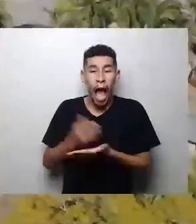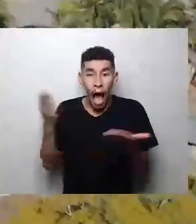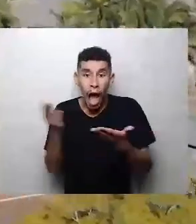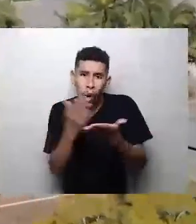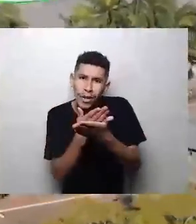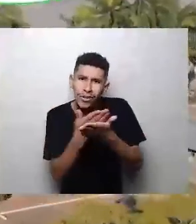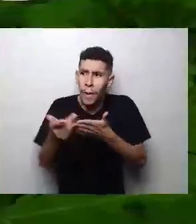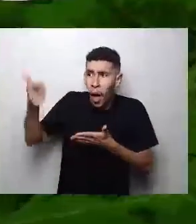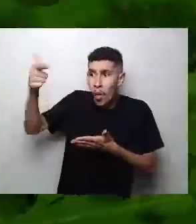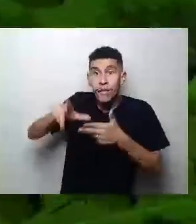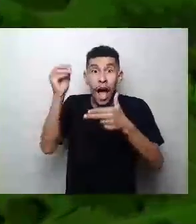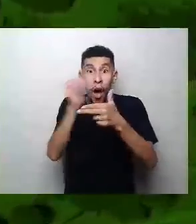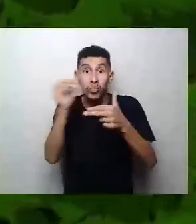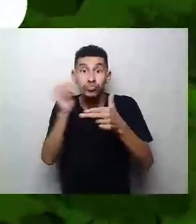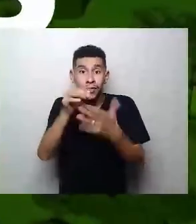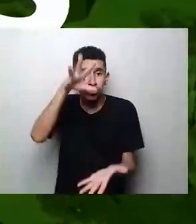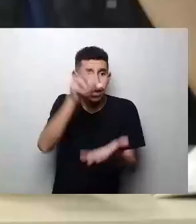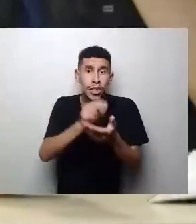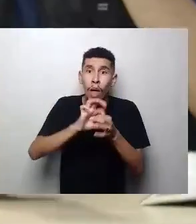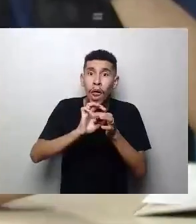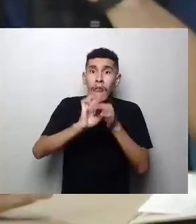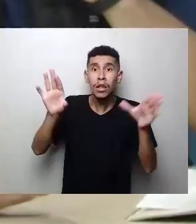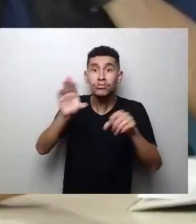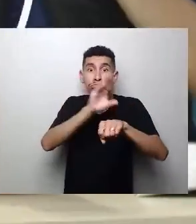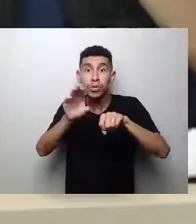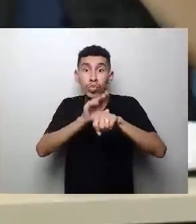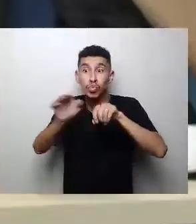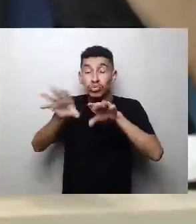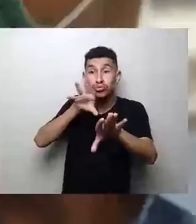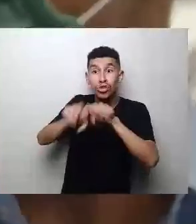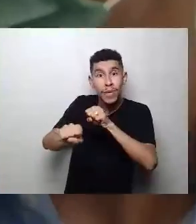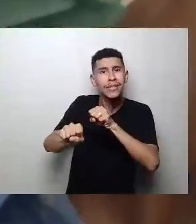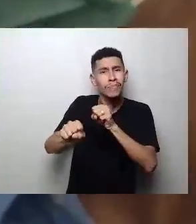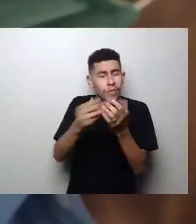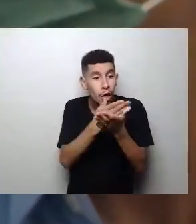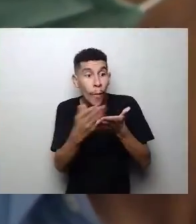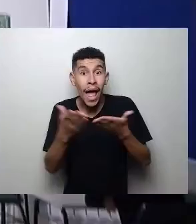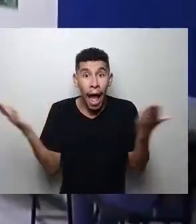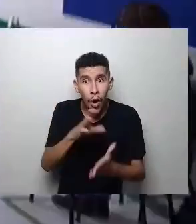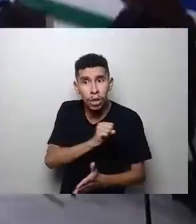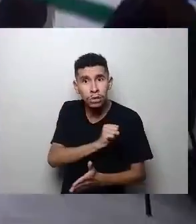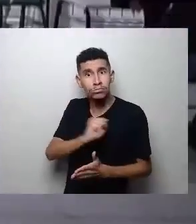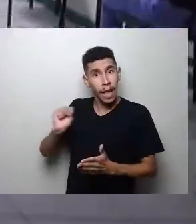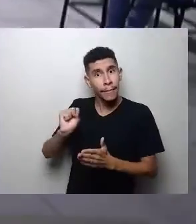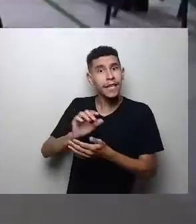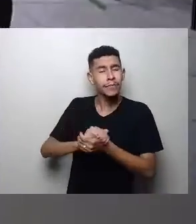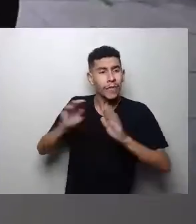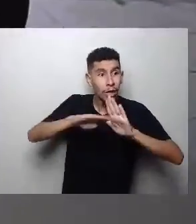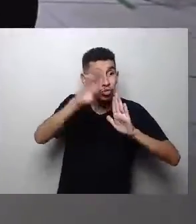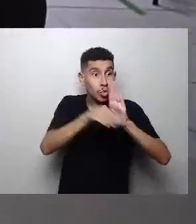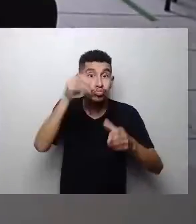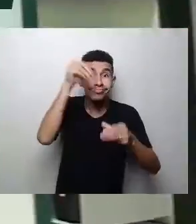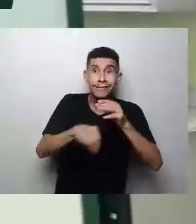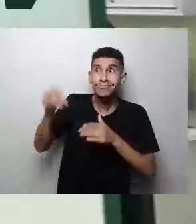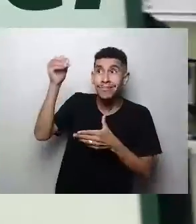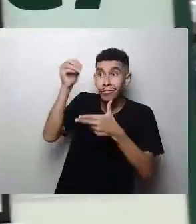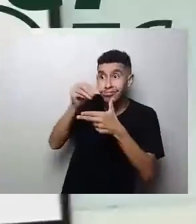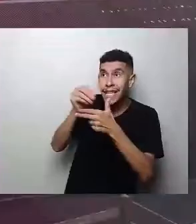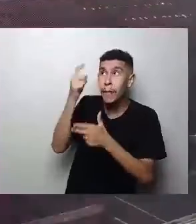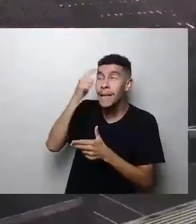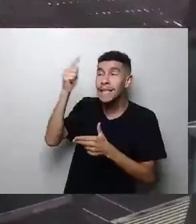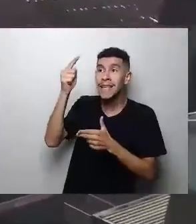recomeçar. A Unesc está com matrículas abertas para os cursos de graduação com início neste semestre. Tudo na Unesc foi pensado para o